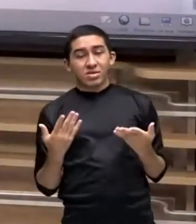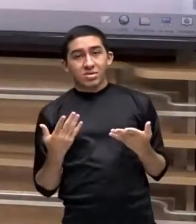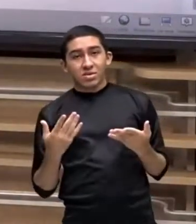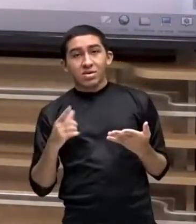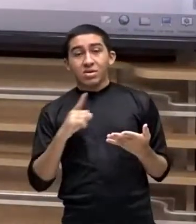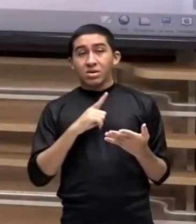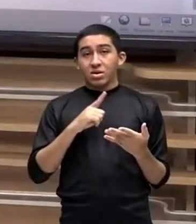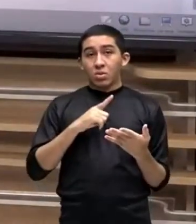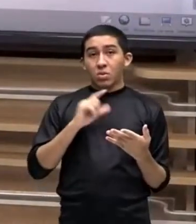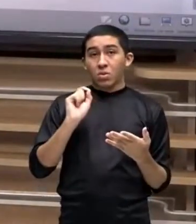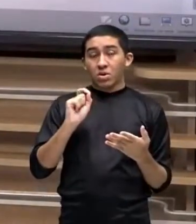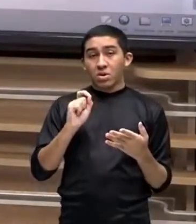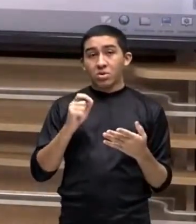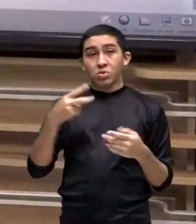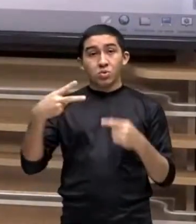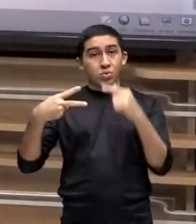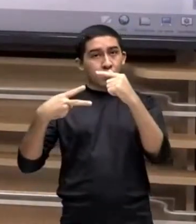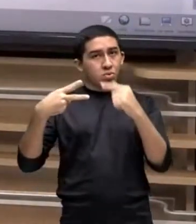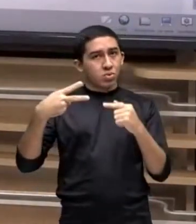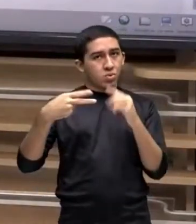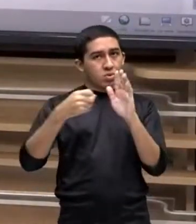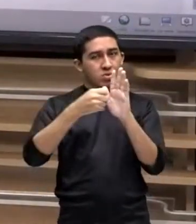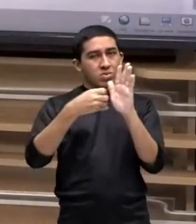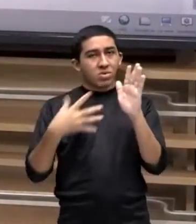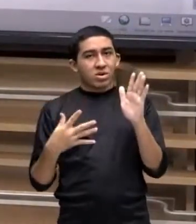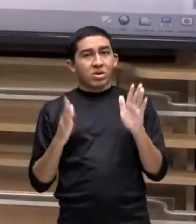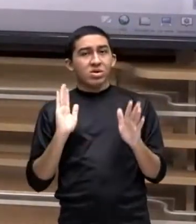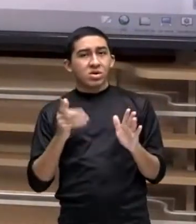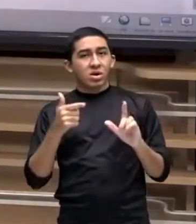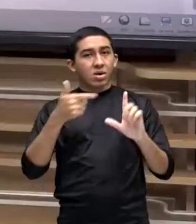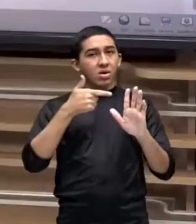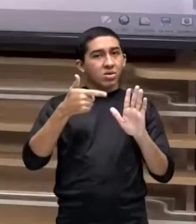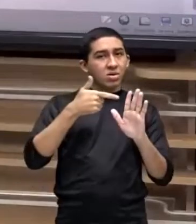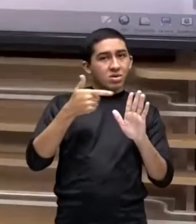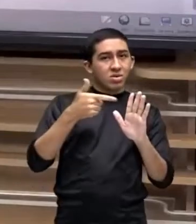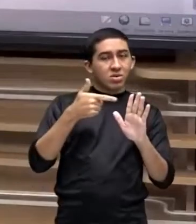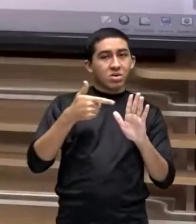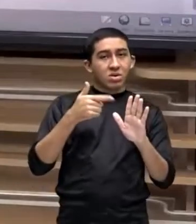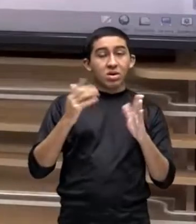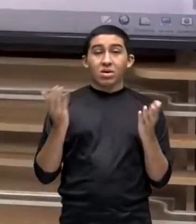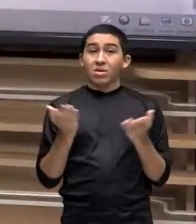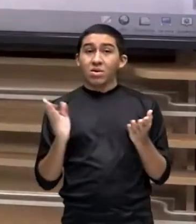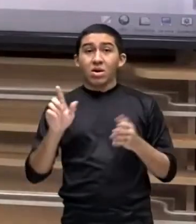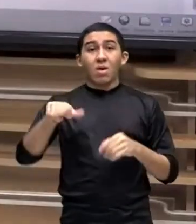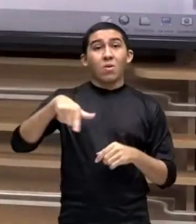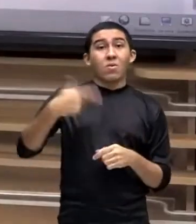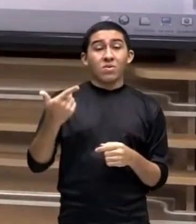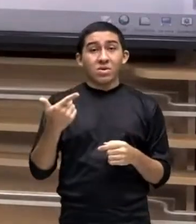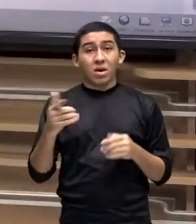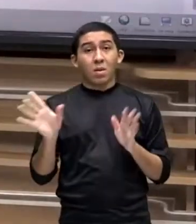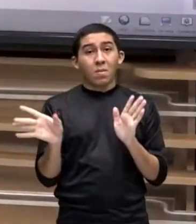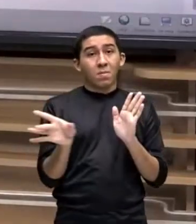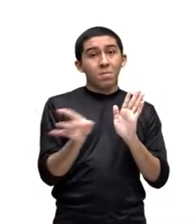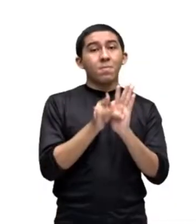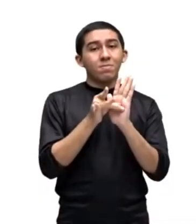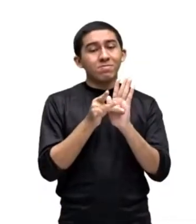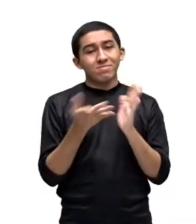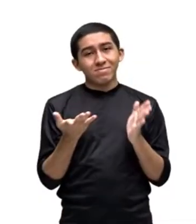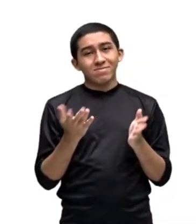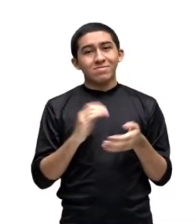duas figuras de linguagem, né? Falamos bastante de ironia, mas falta ainda a prosopopeia ou personificação. Olhem